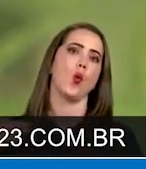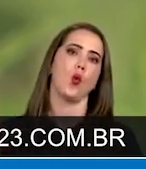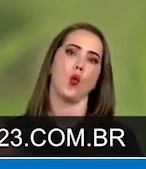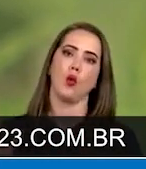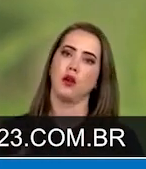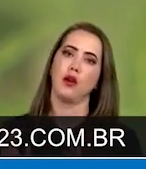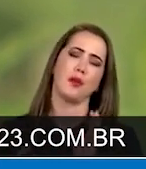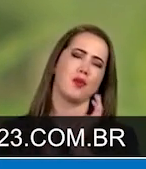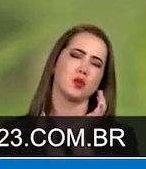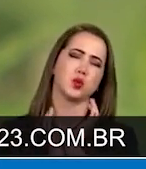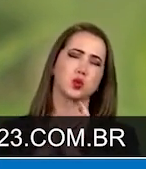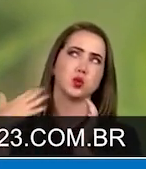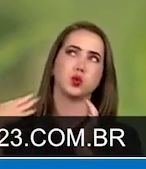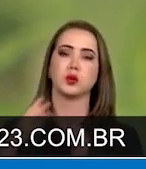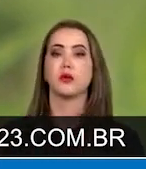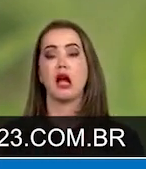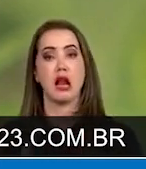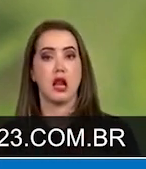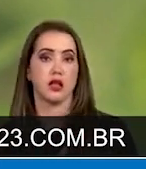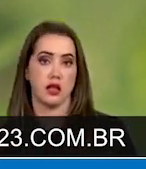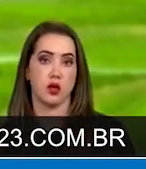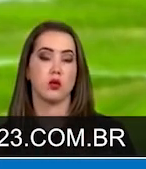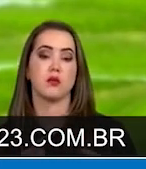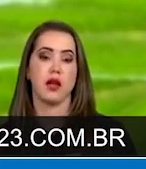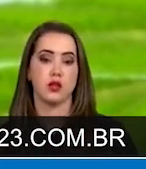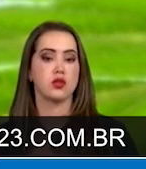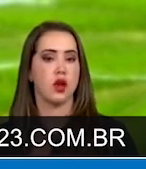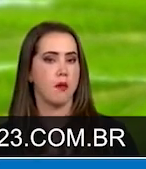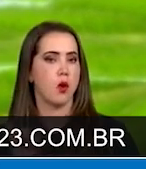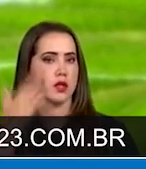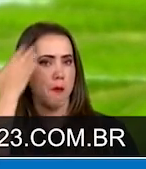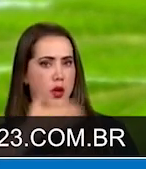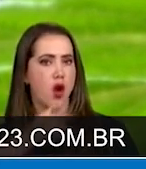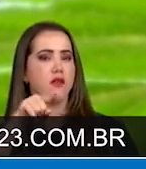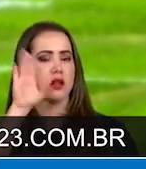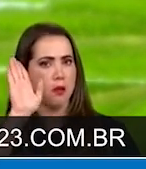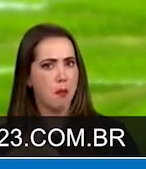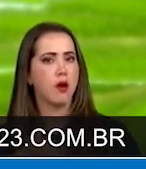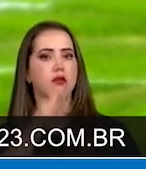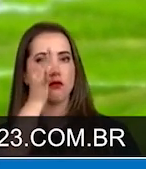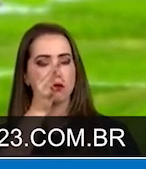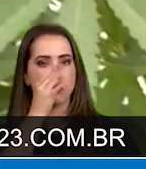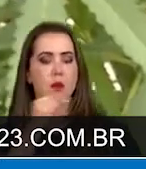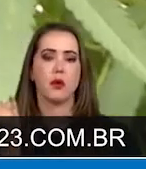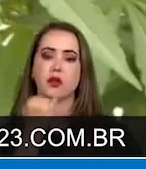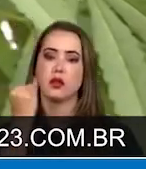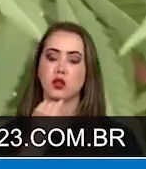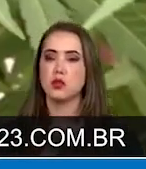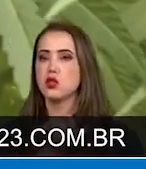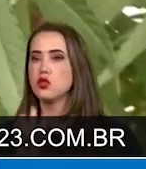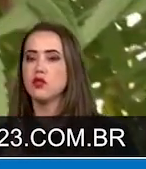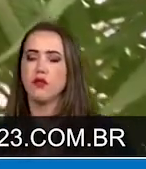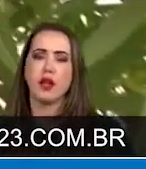A literatura médica internacional já descreve efeitos comprovados da cannabis para doenças como